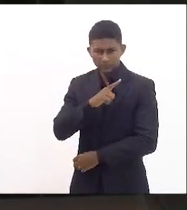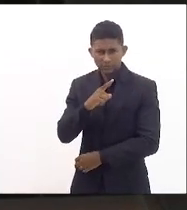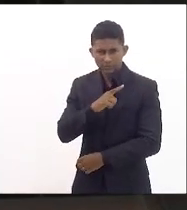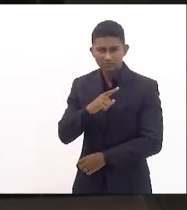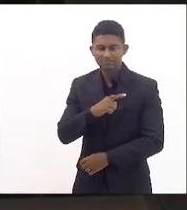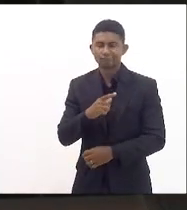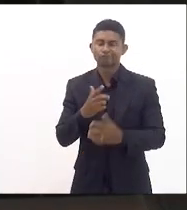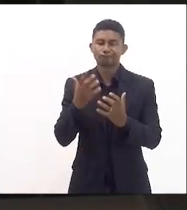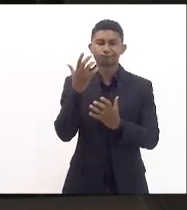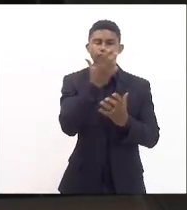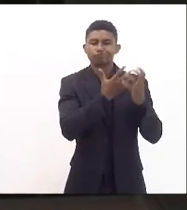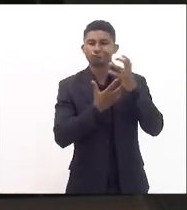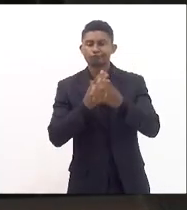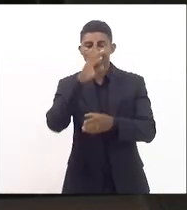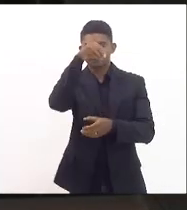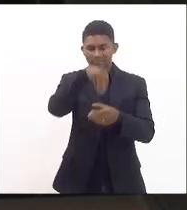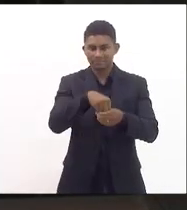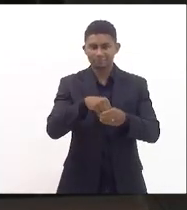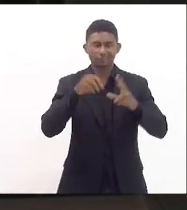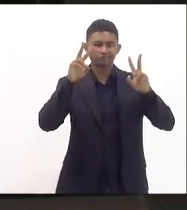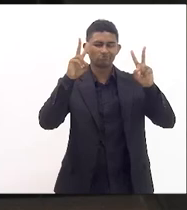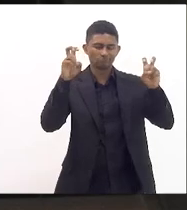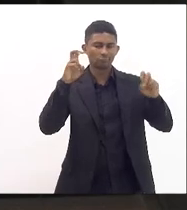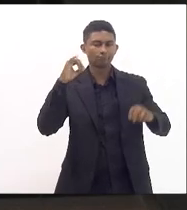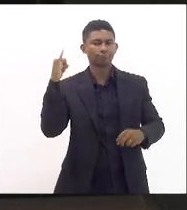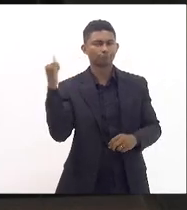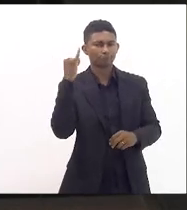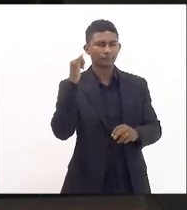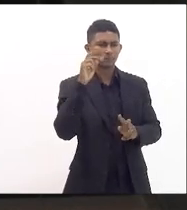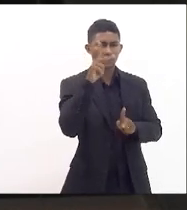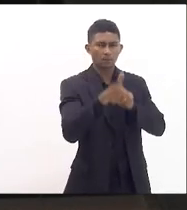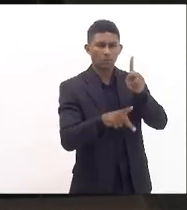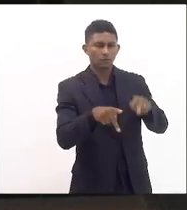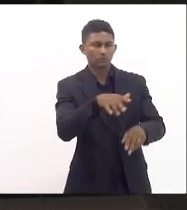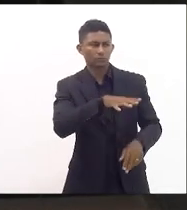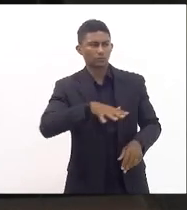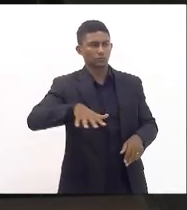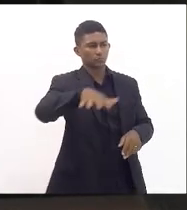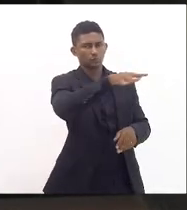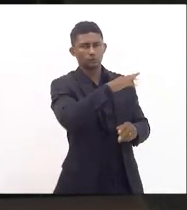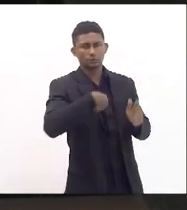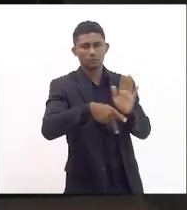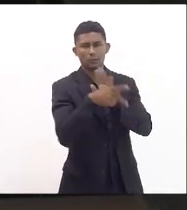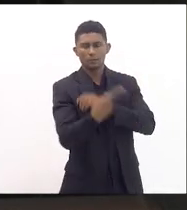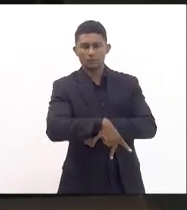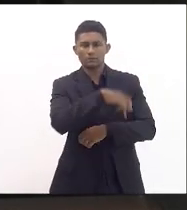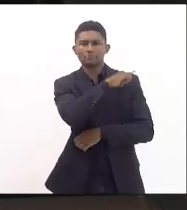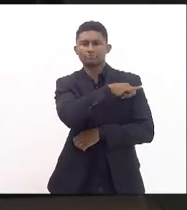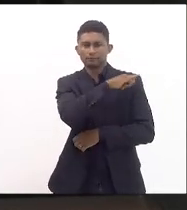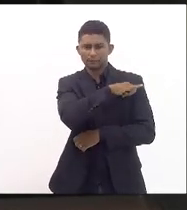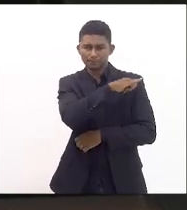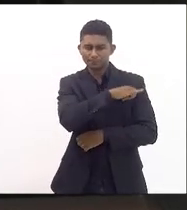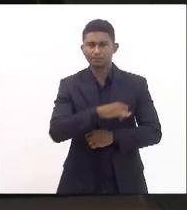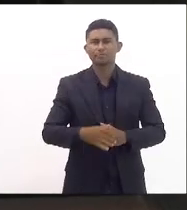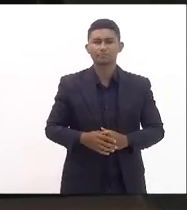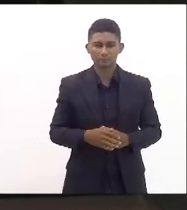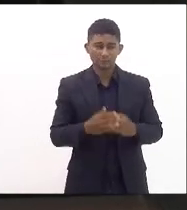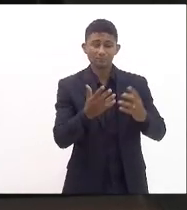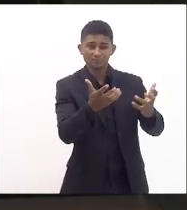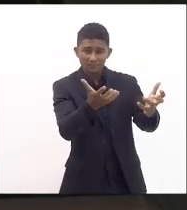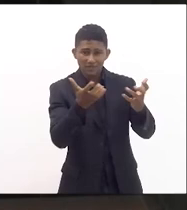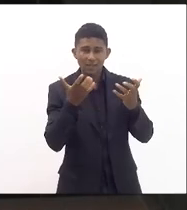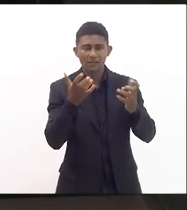que traduz muito esse sentimento do povo do Estado do Rio de Janeiro, que, sem dúvida nenhuma, quer construir